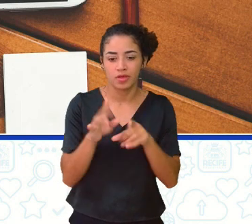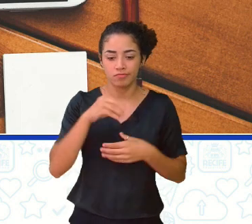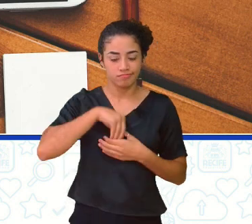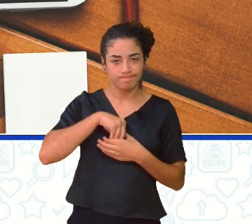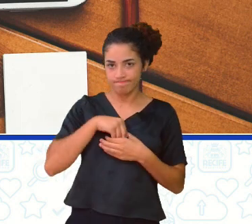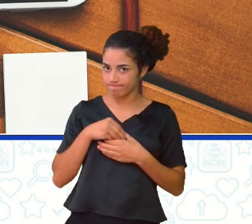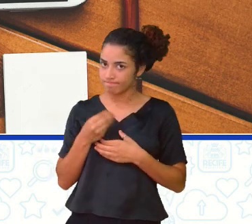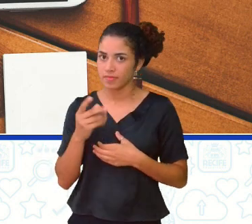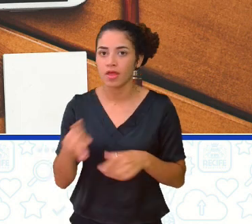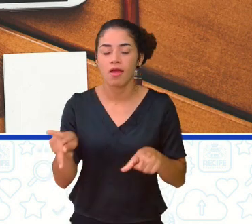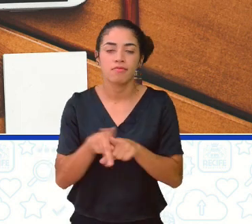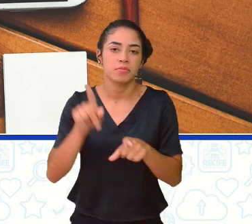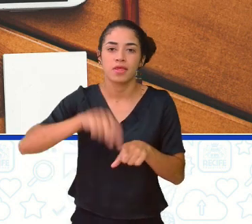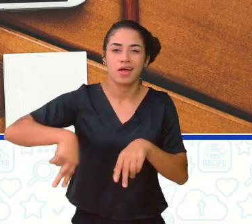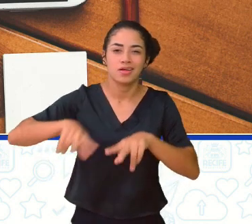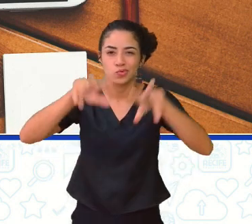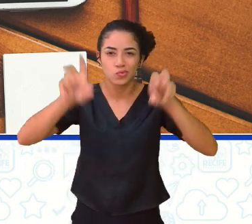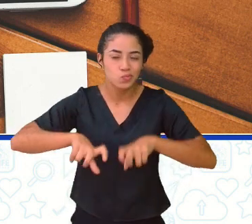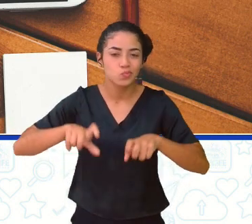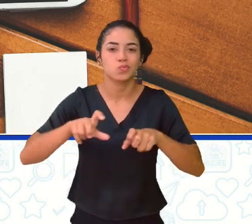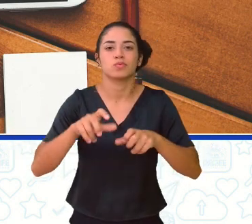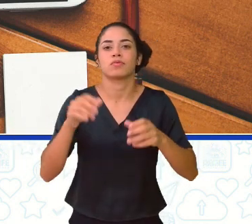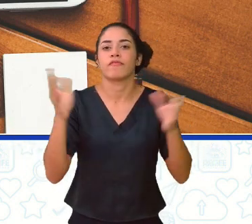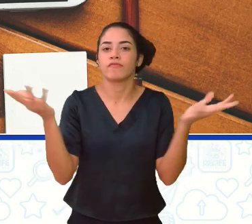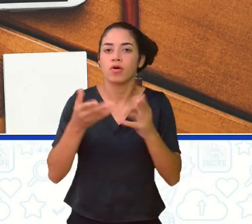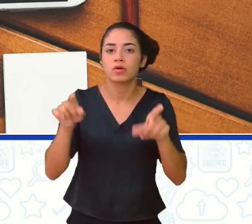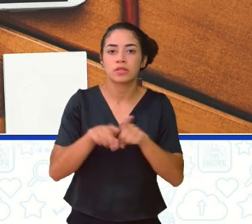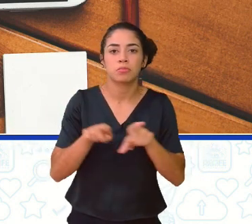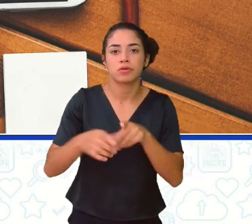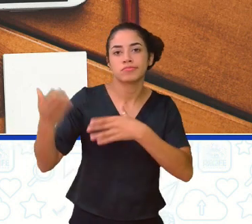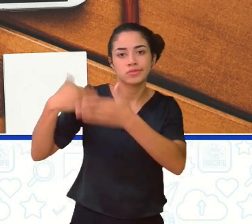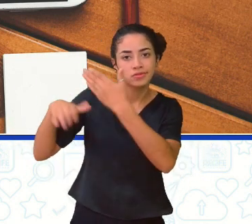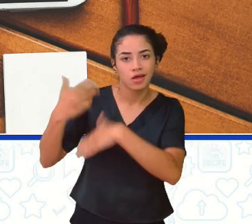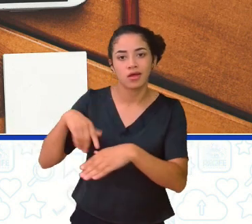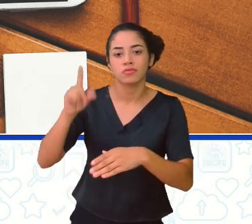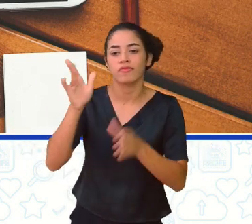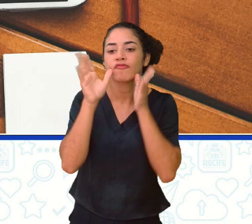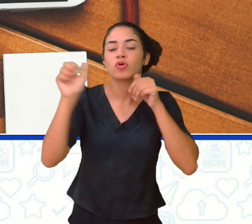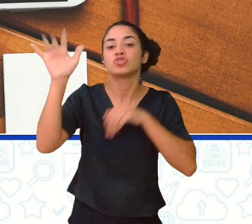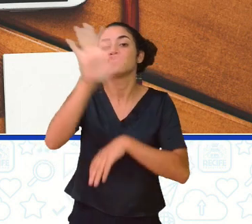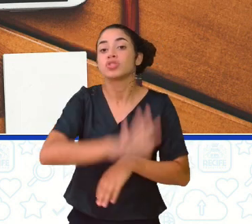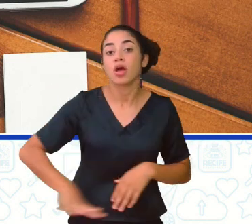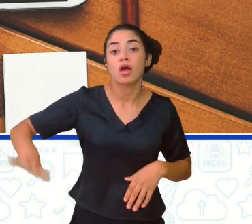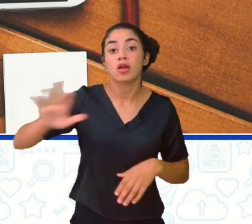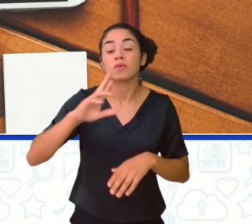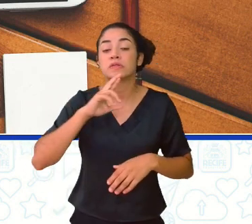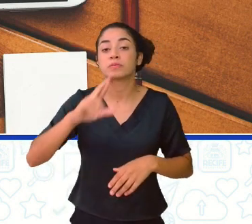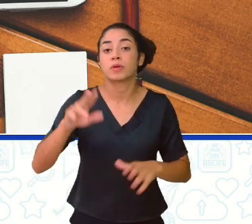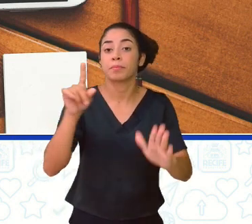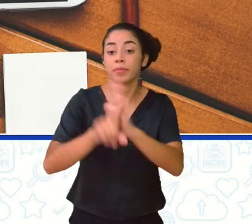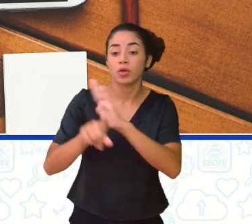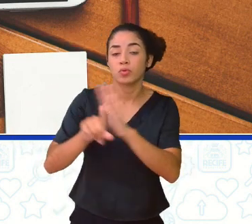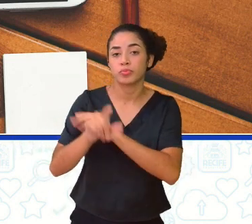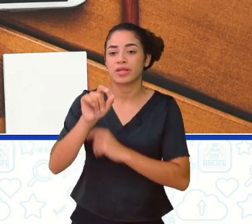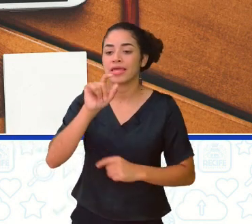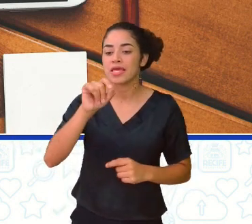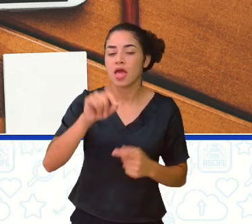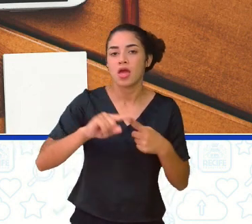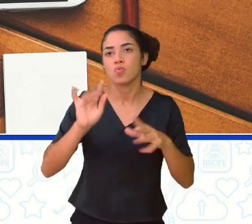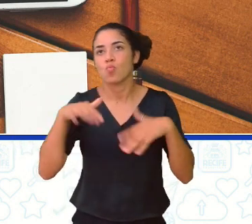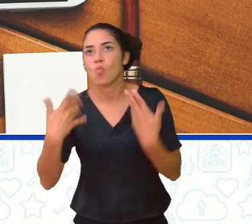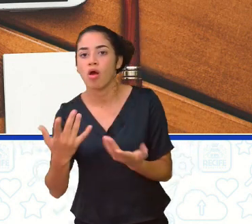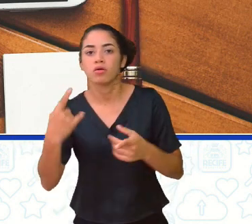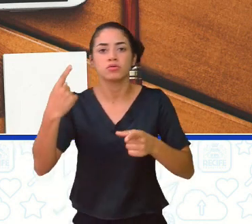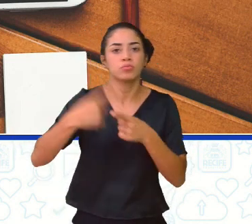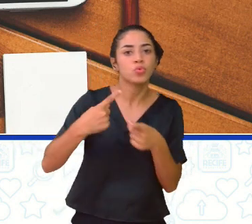pontuais e atuais, ou seja, focados, é menos geral, responde às questões quem, quando e porquê,